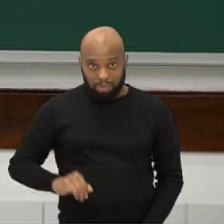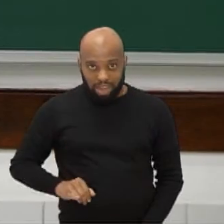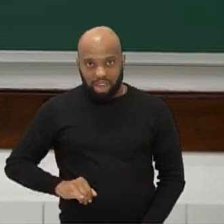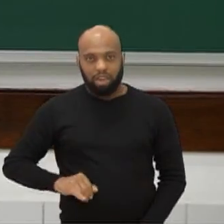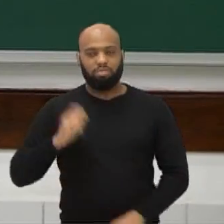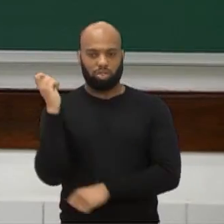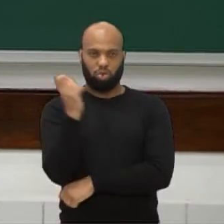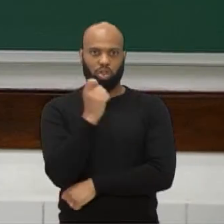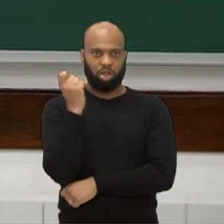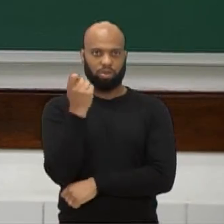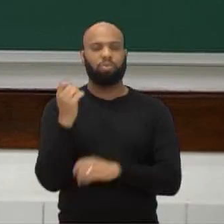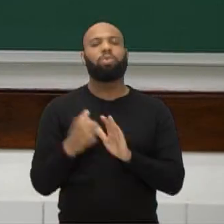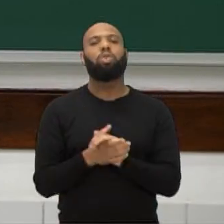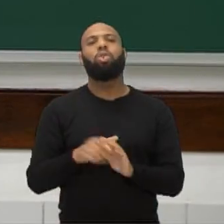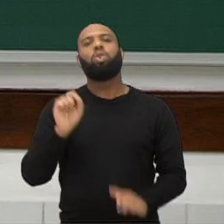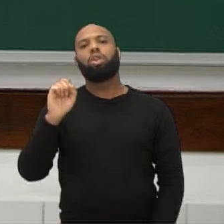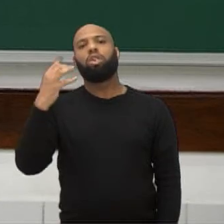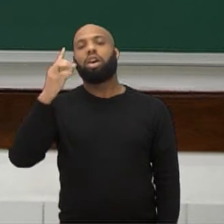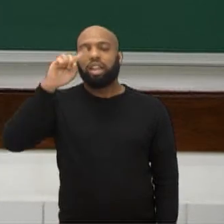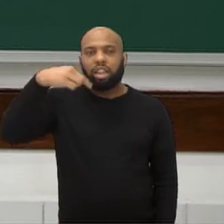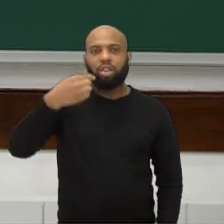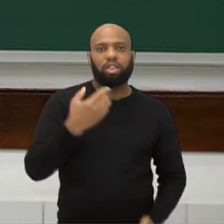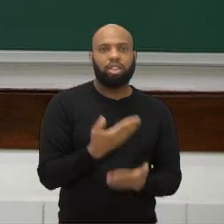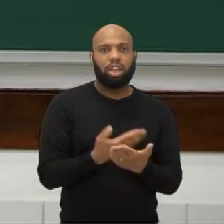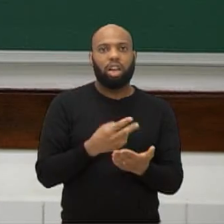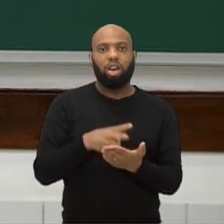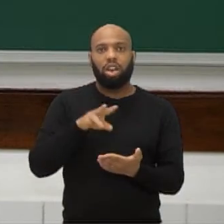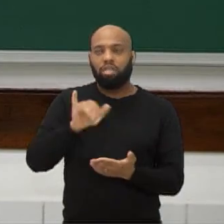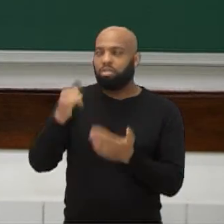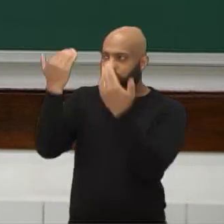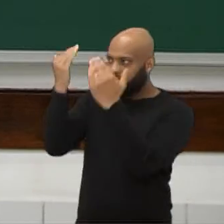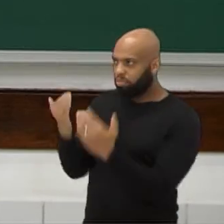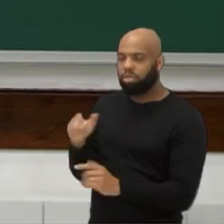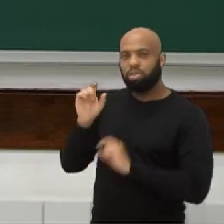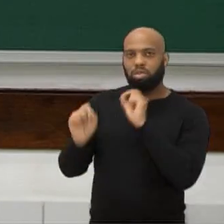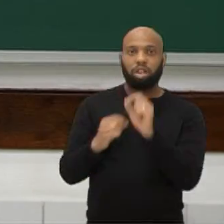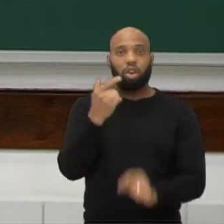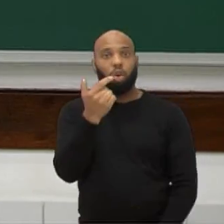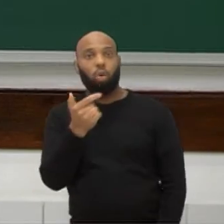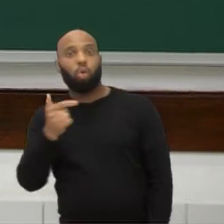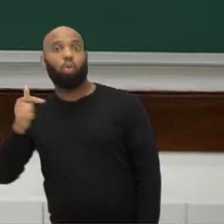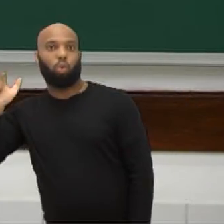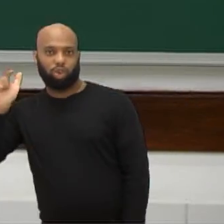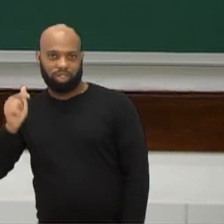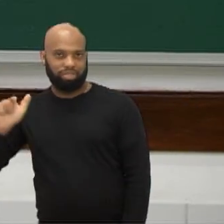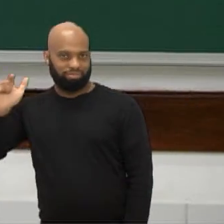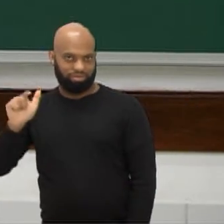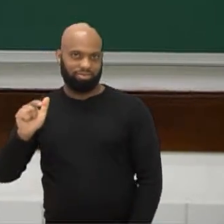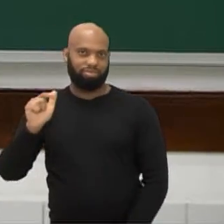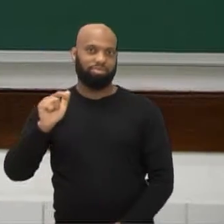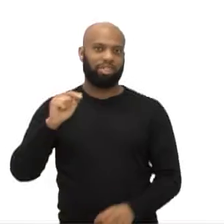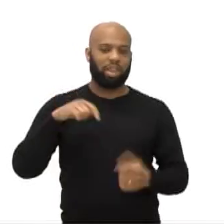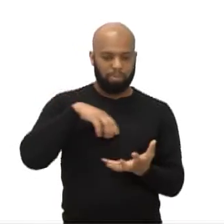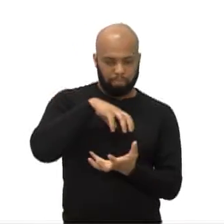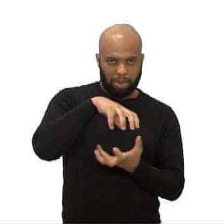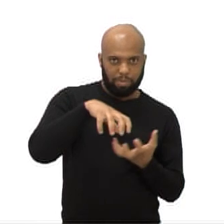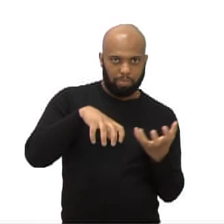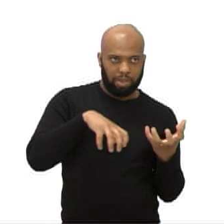gente, o que acontece? Nós, na próxima aula, vamos analisar e estudar outra revolta, a revolta